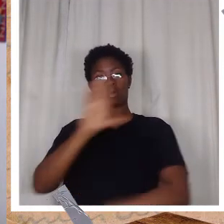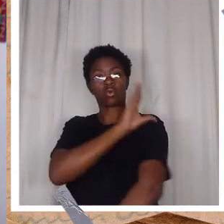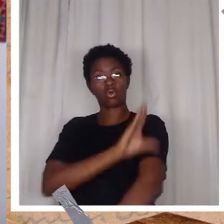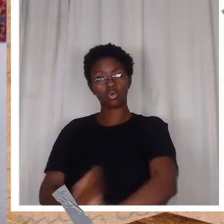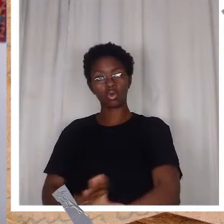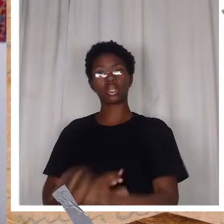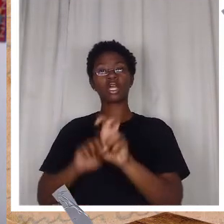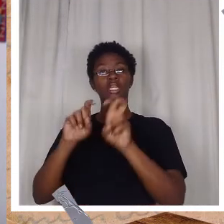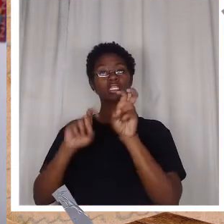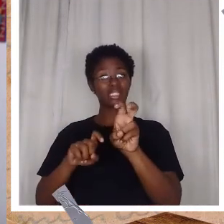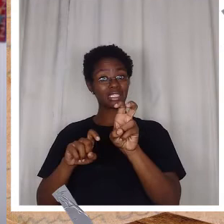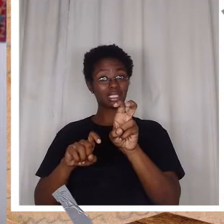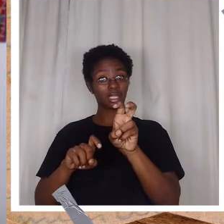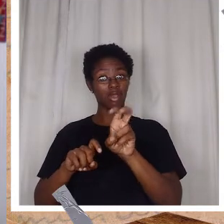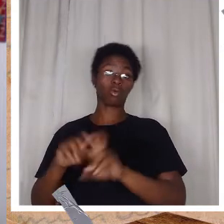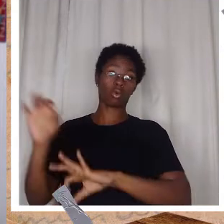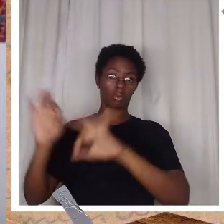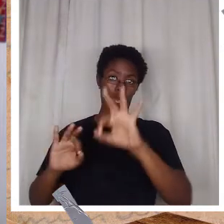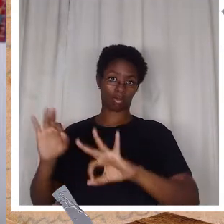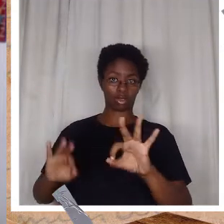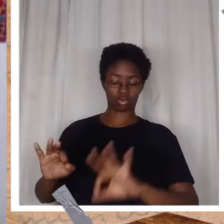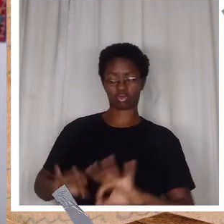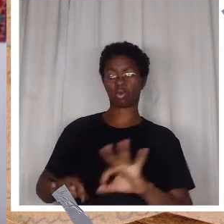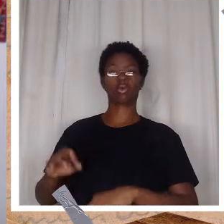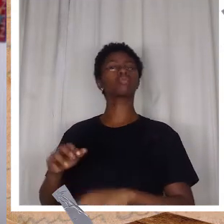o Heróis de Todo Mundo, onde eu